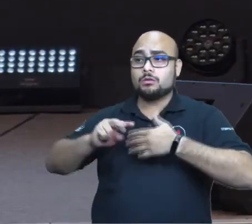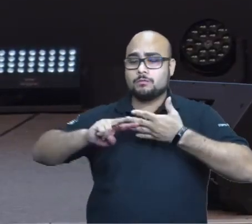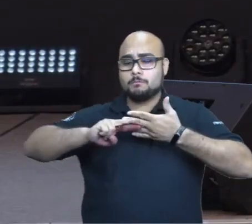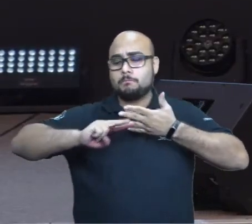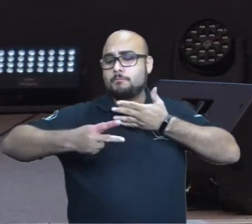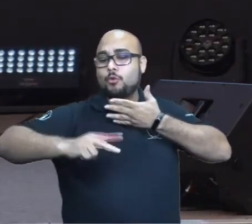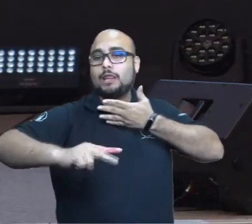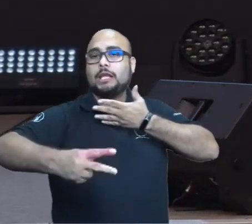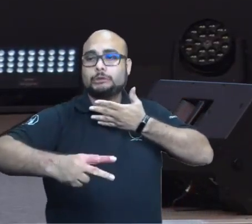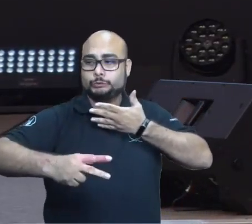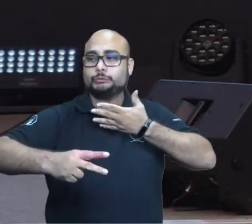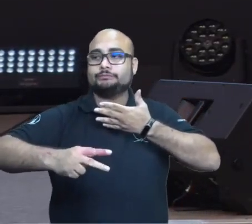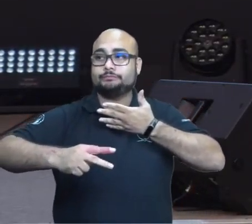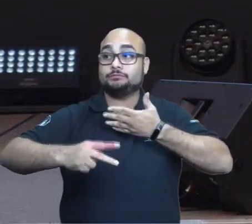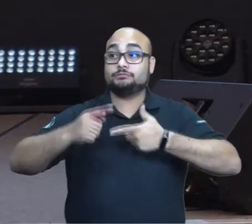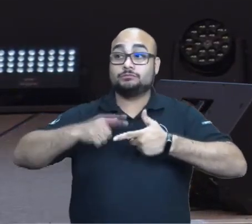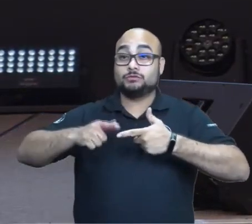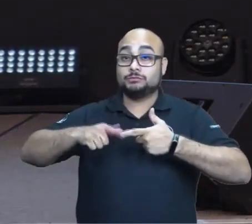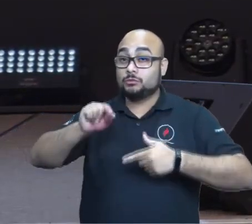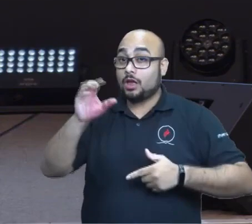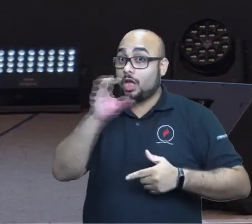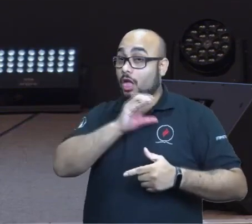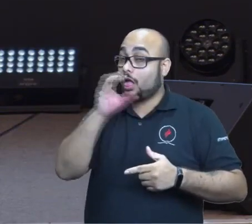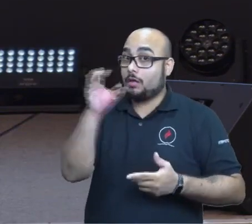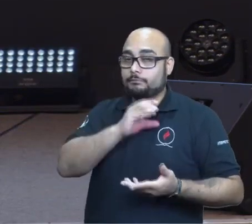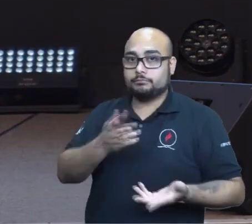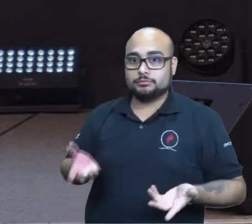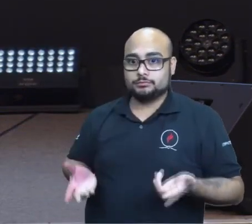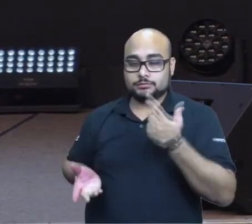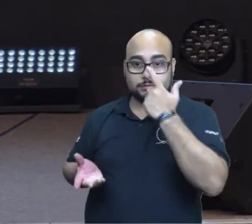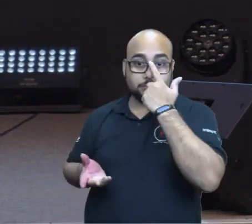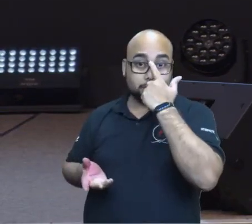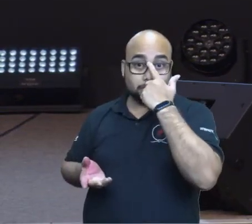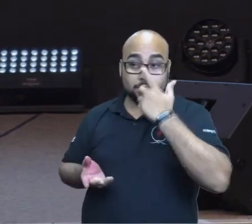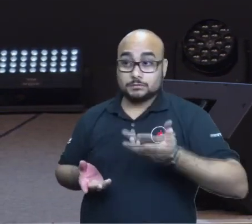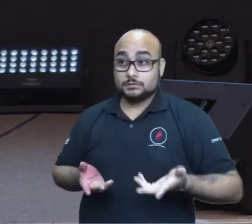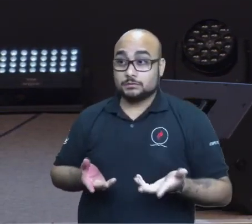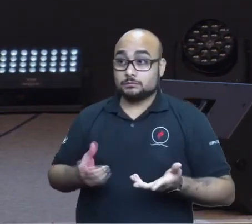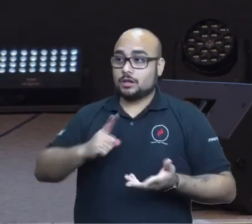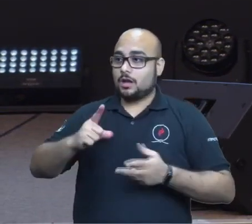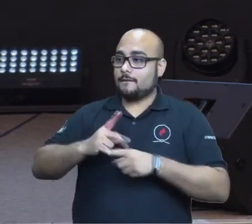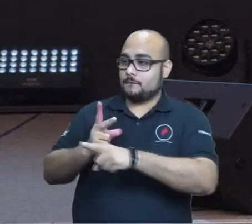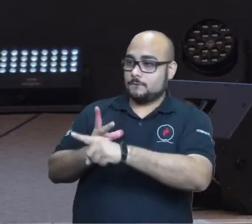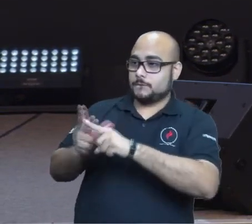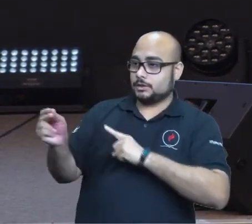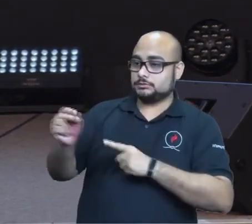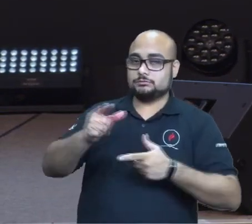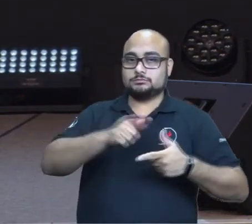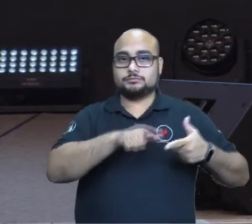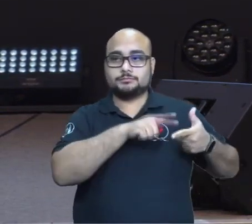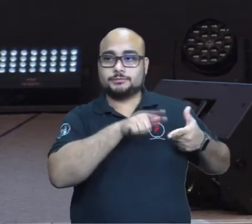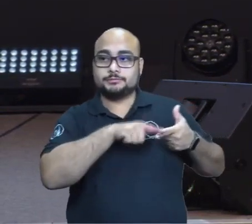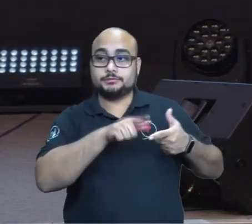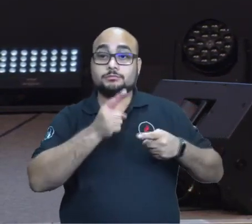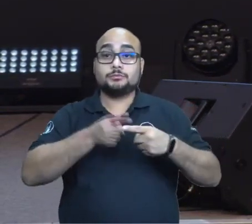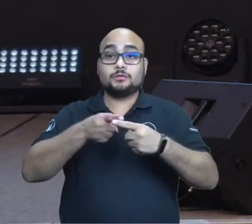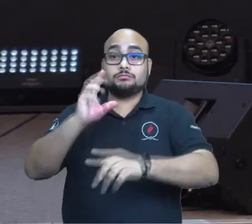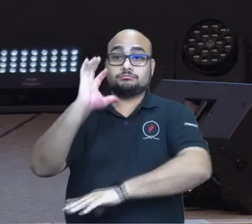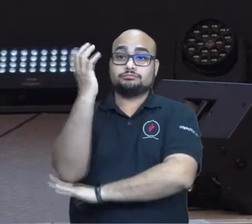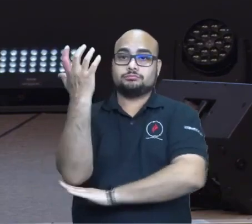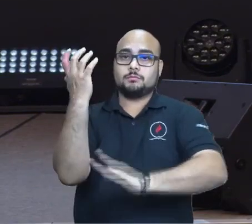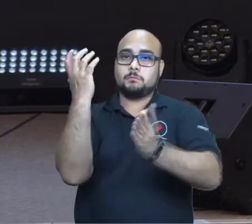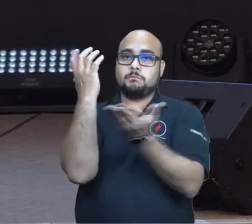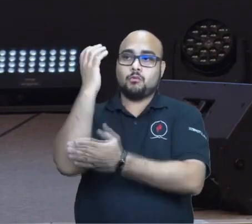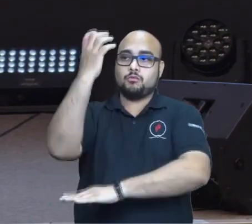incômoda velocidade Vitória e problema porque a viga caiu mas